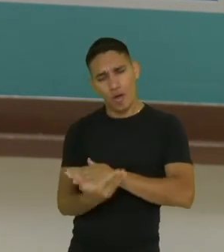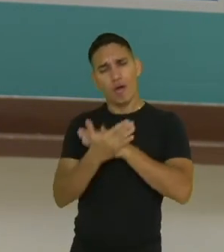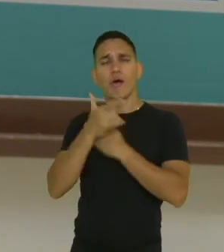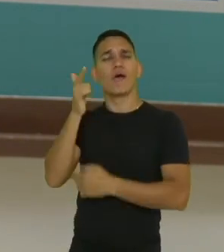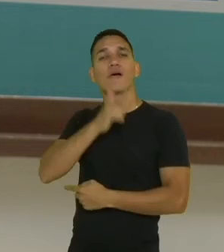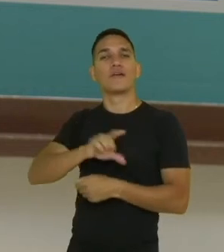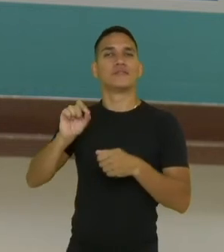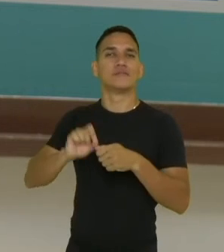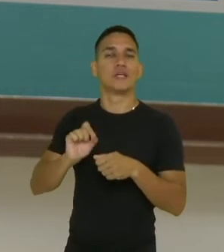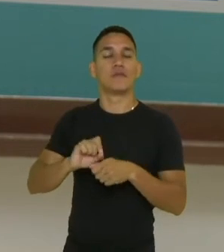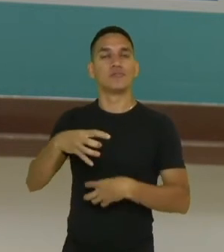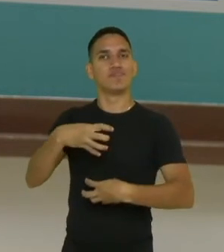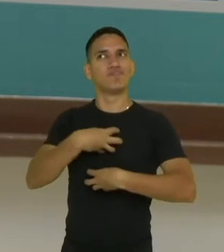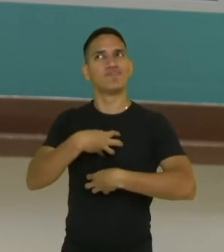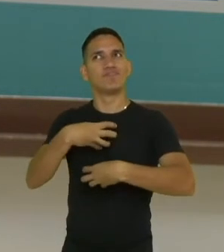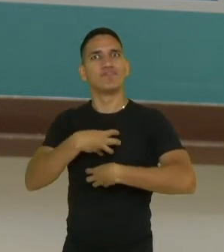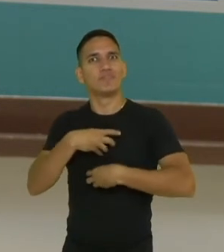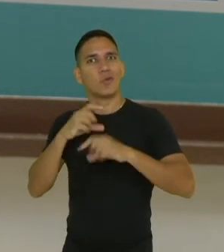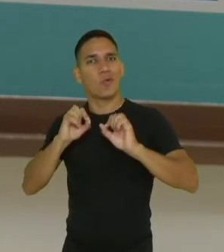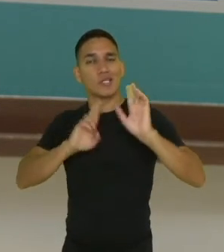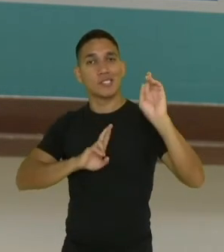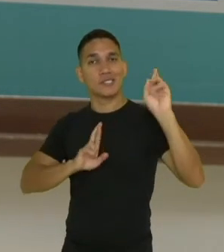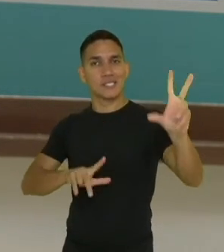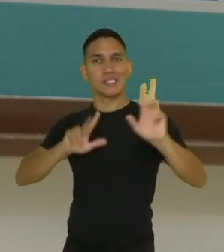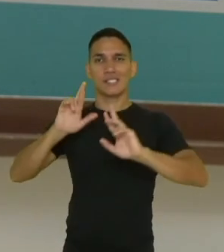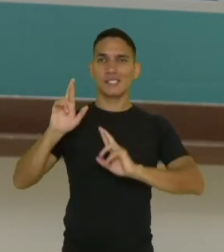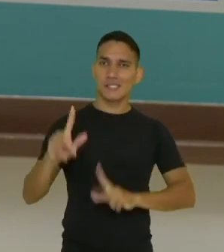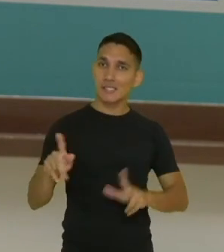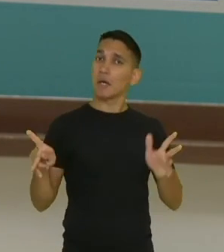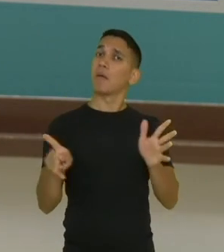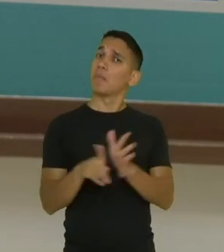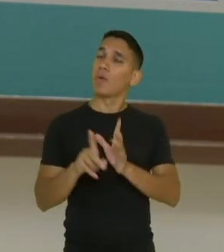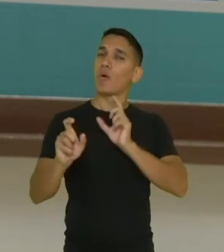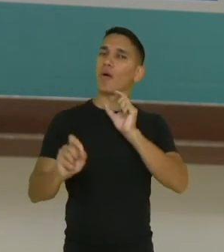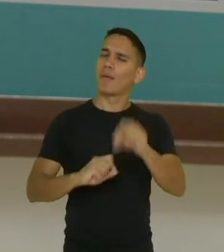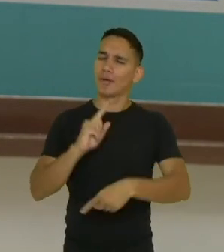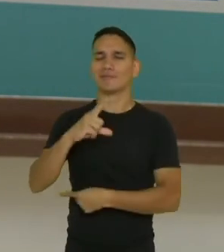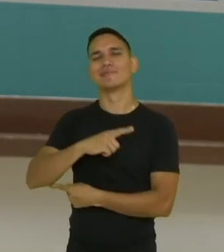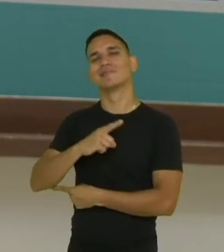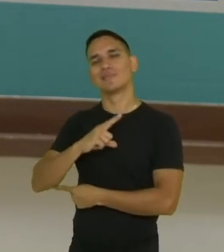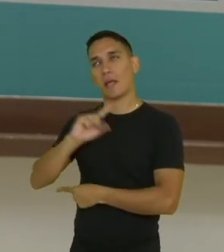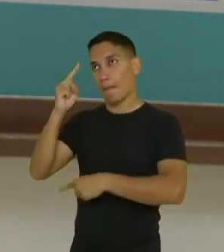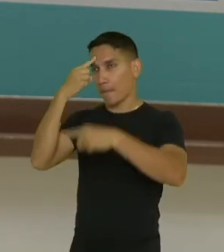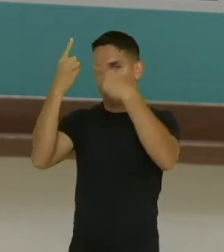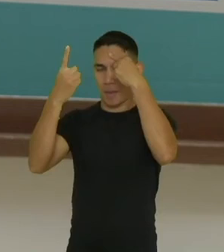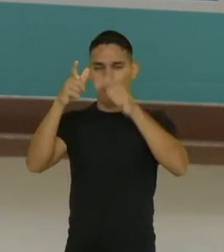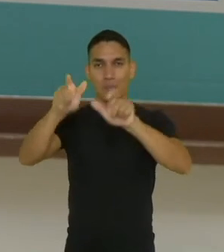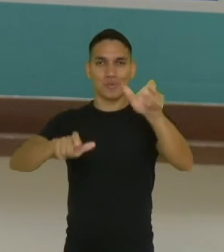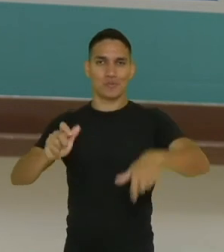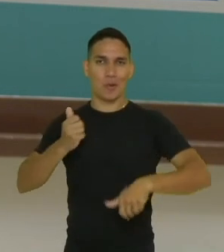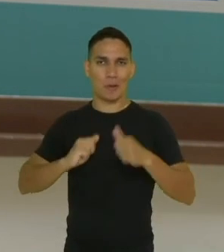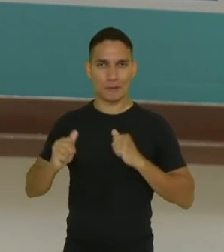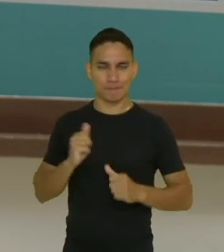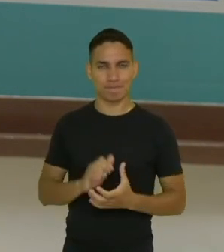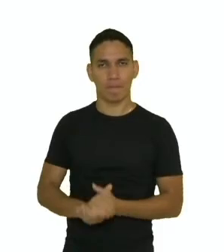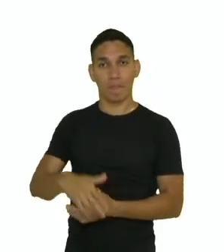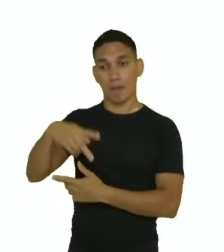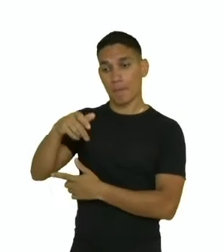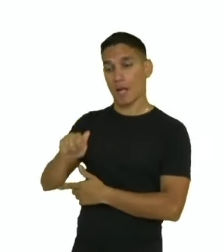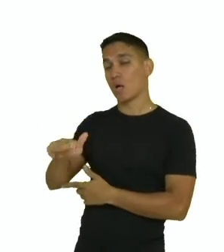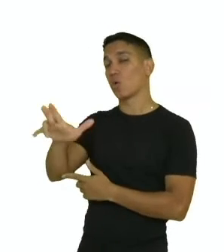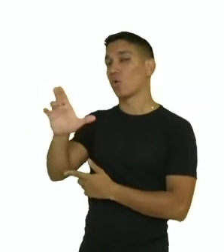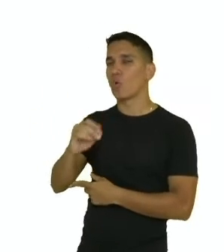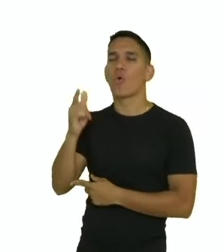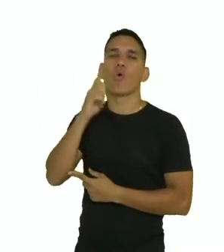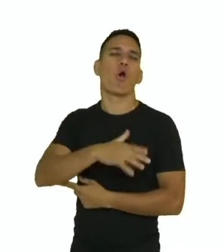possibilitando uma sensação diferente a partir da ideia do artista. Paulo Leminski gostava